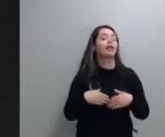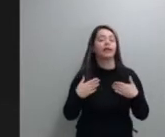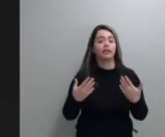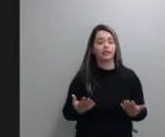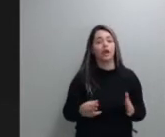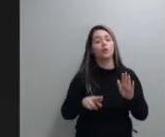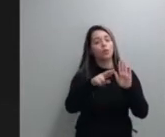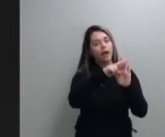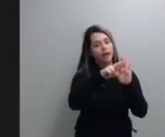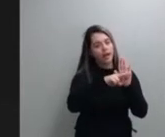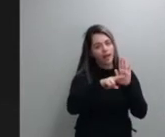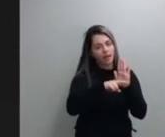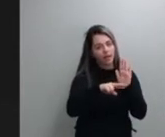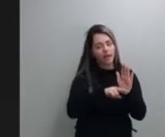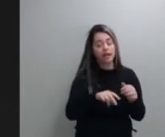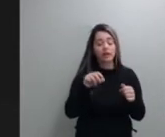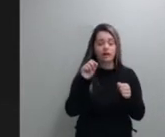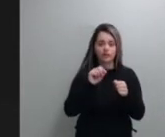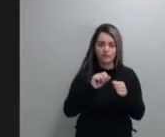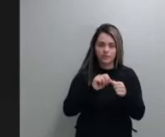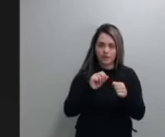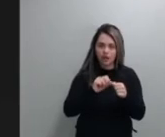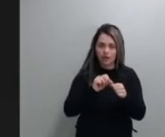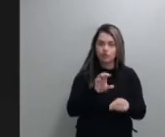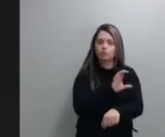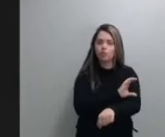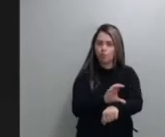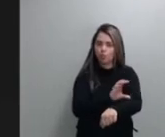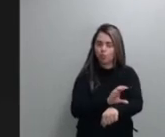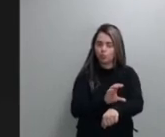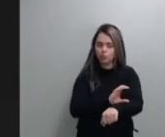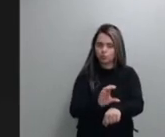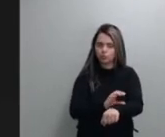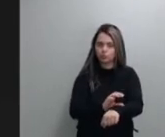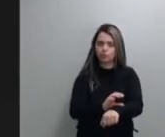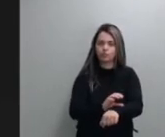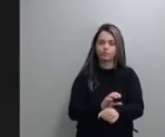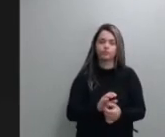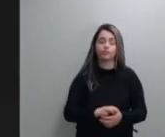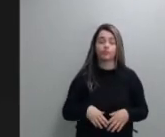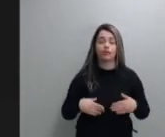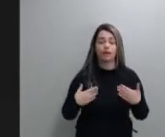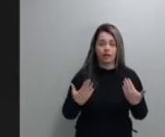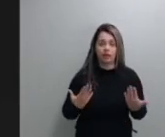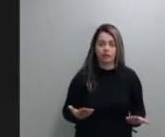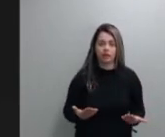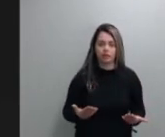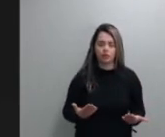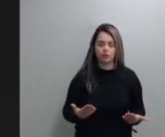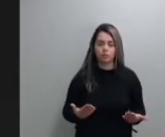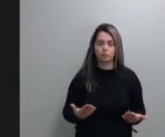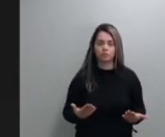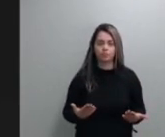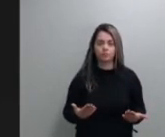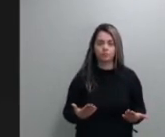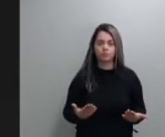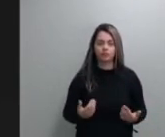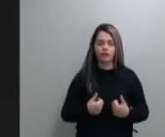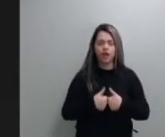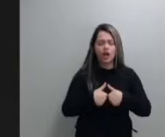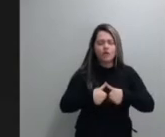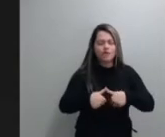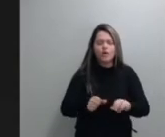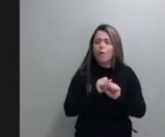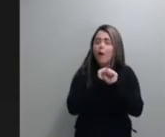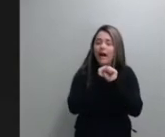pela própria comissão do concurso em 2015. Bom, então, a partir daí, ficou-se muito claro a